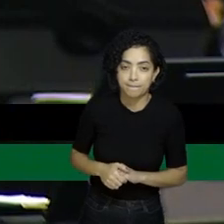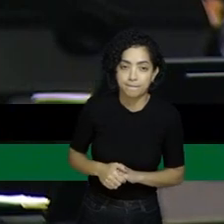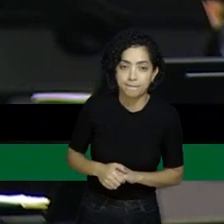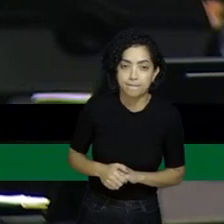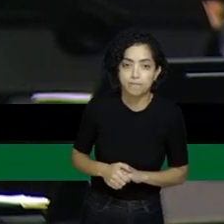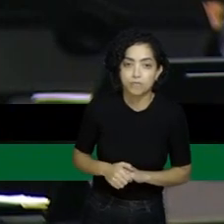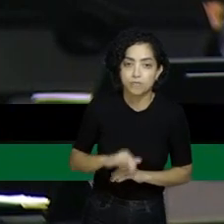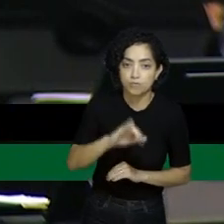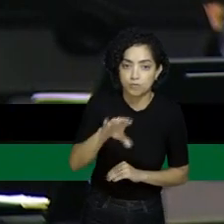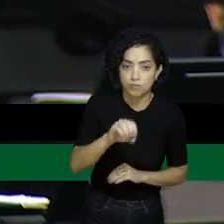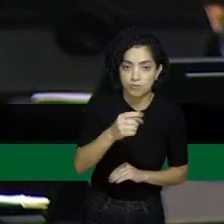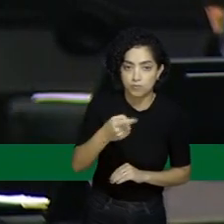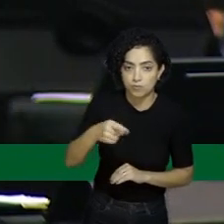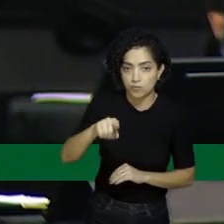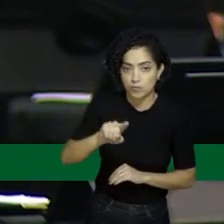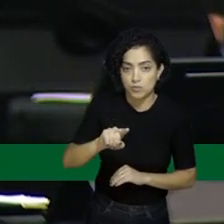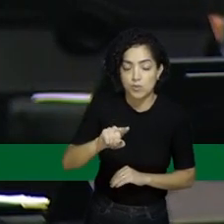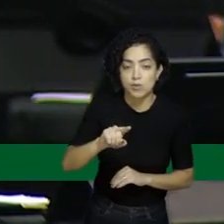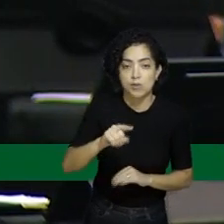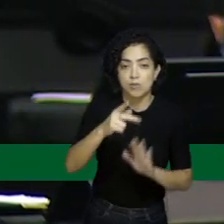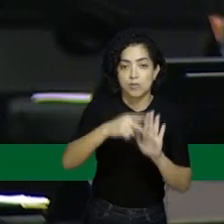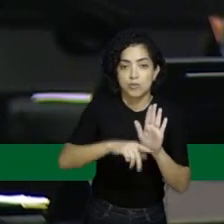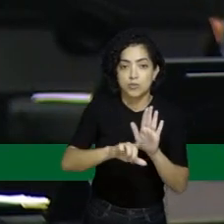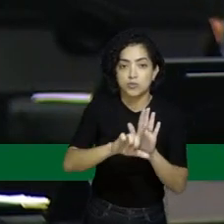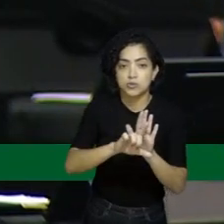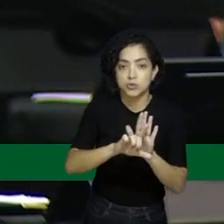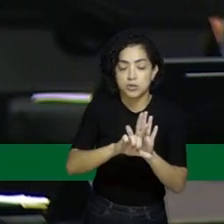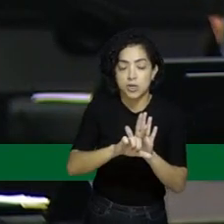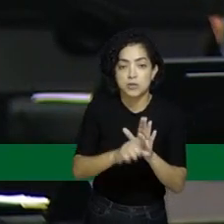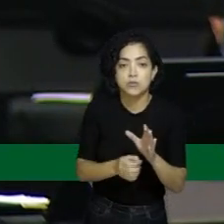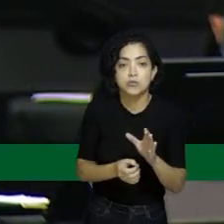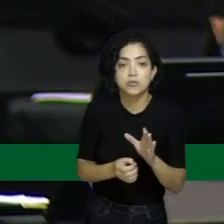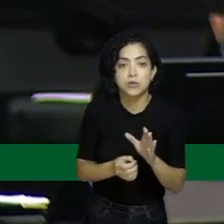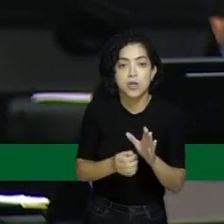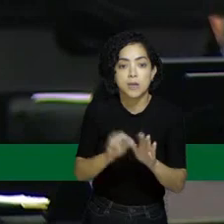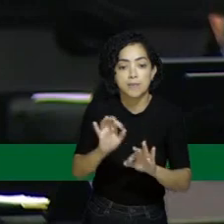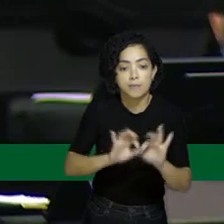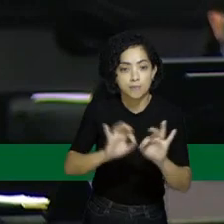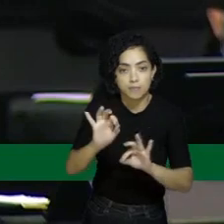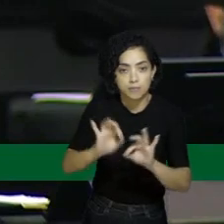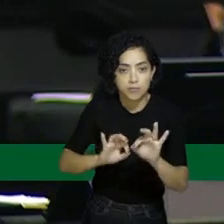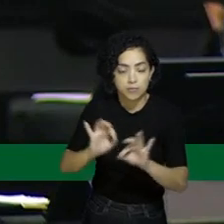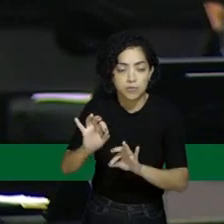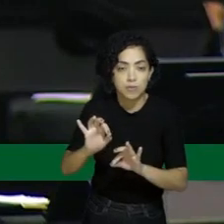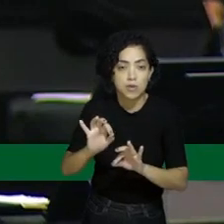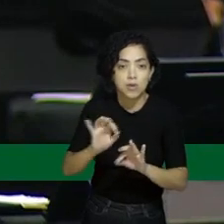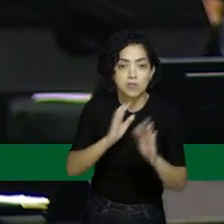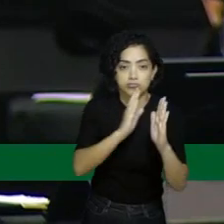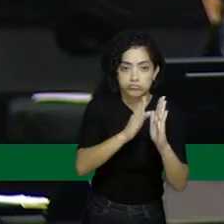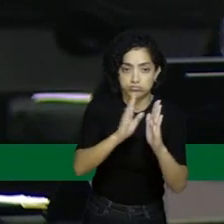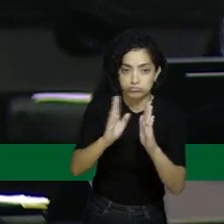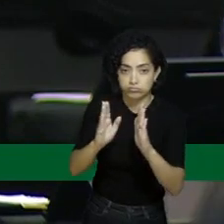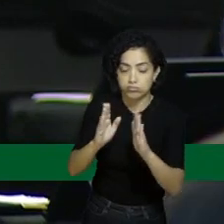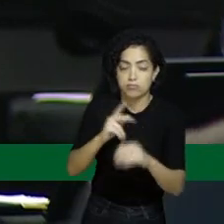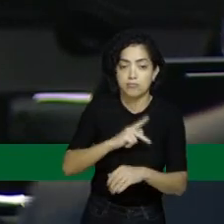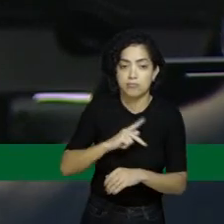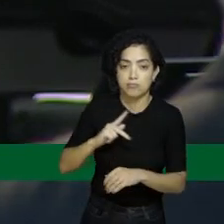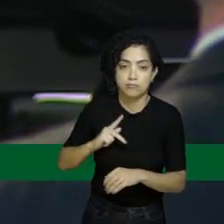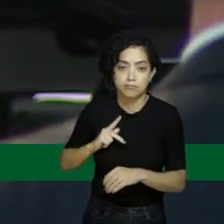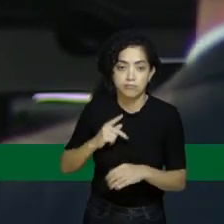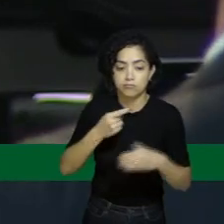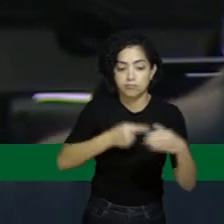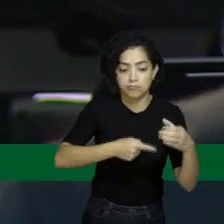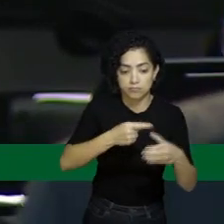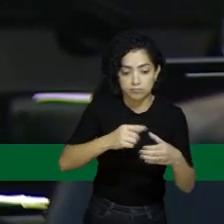Crisóstomo Paiva. Projeto desenvolvido na Biblioteca Pública de Santa Catarina. Pareceres favoráveis das comissões de Constituição e